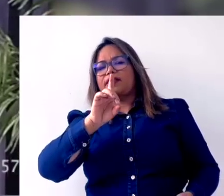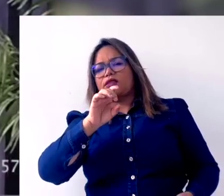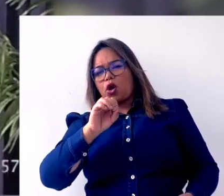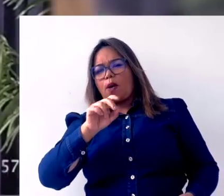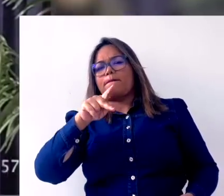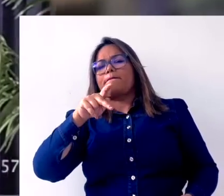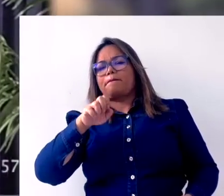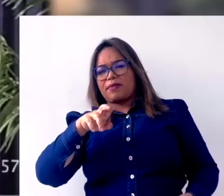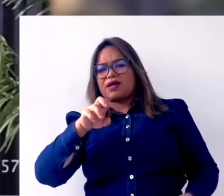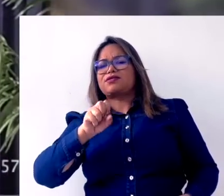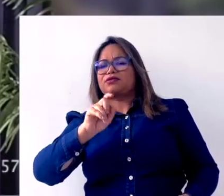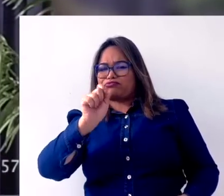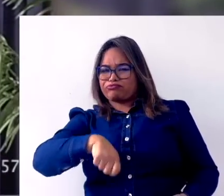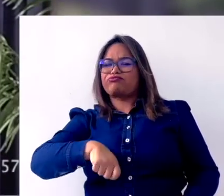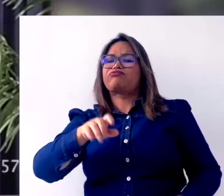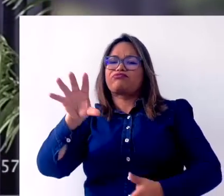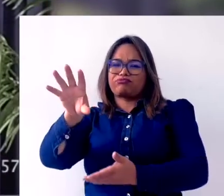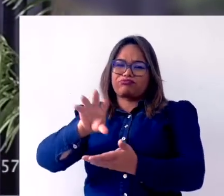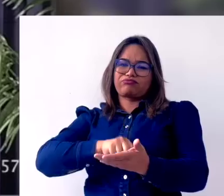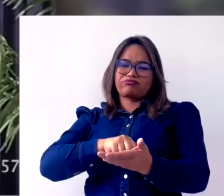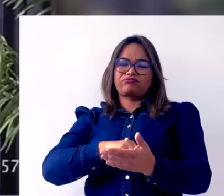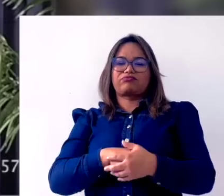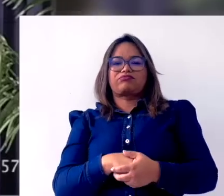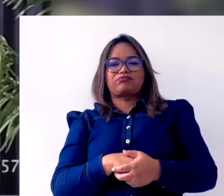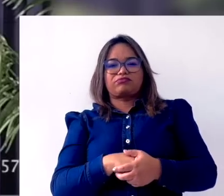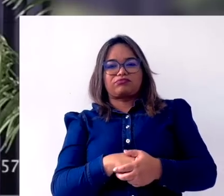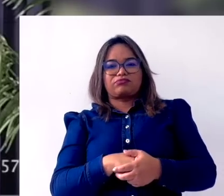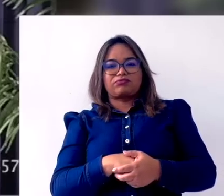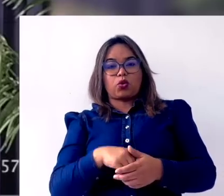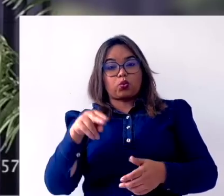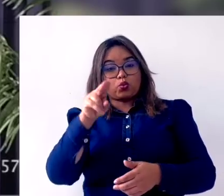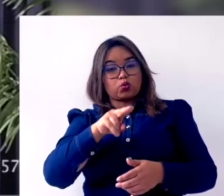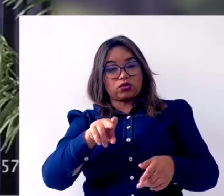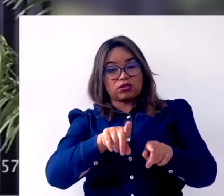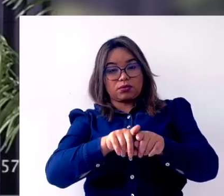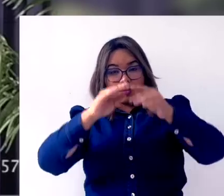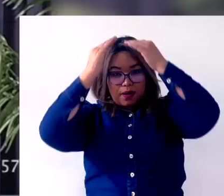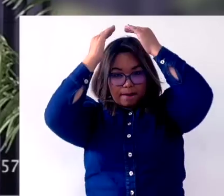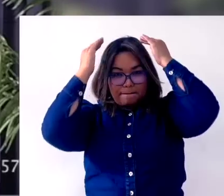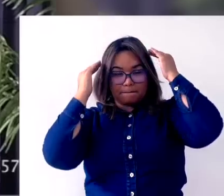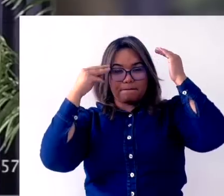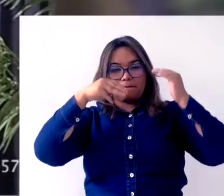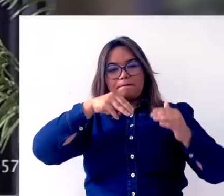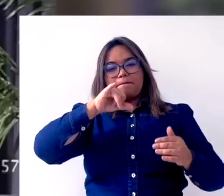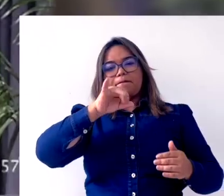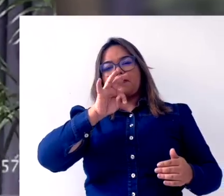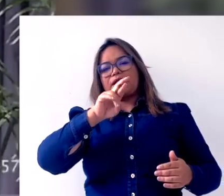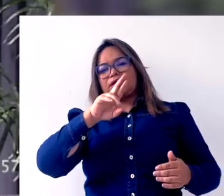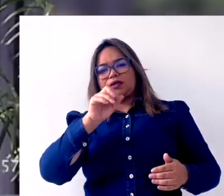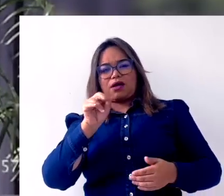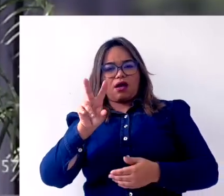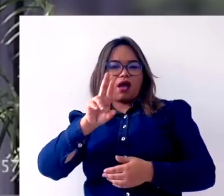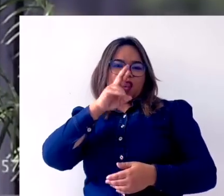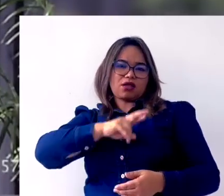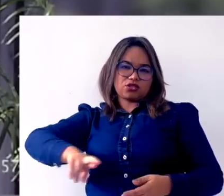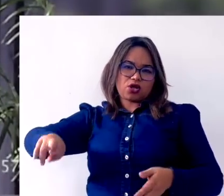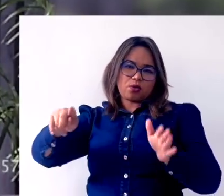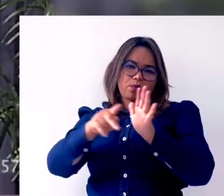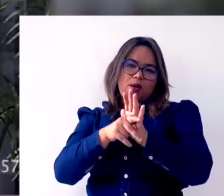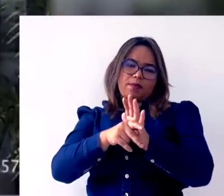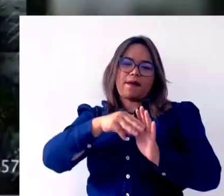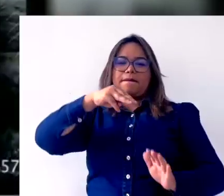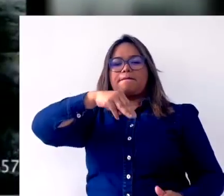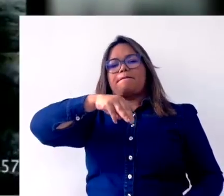sua religião, e ela tem inclusive a mitra que vem dessa religião. E a boca era a boca de um